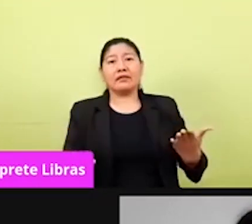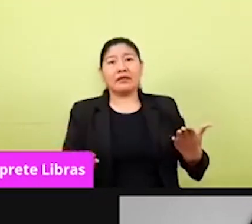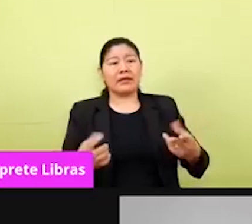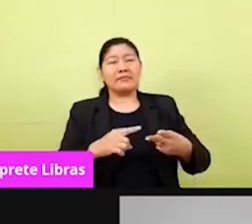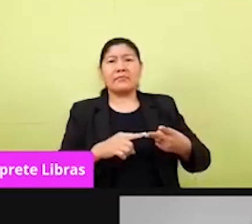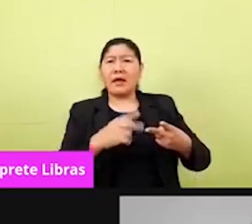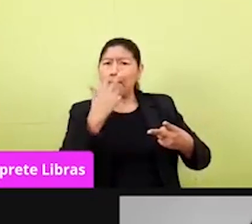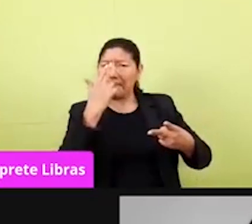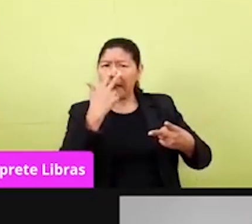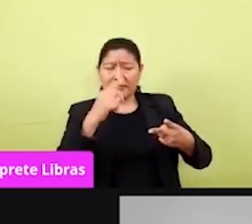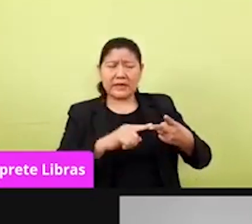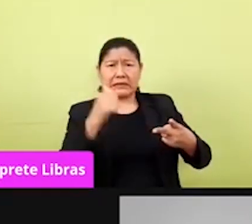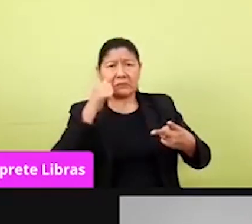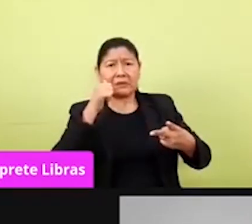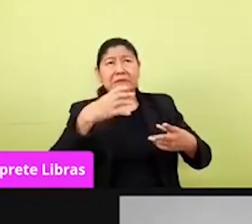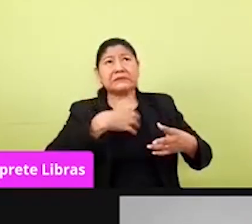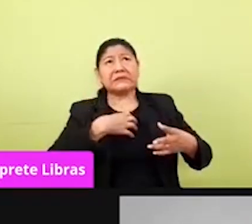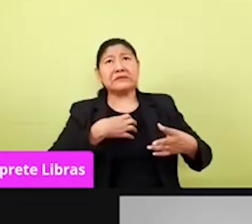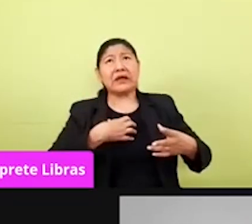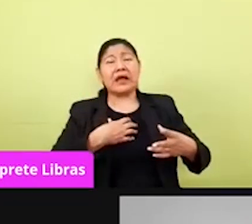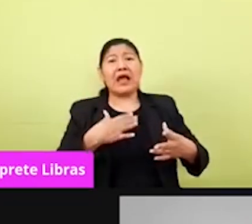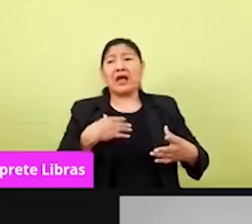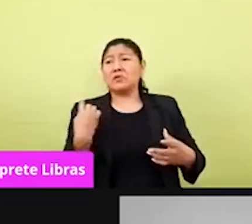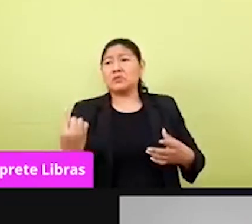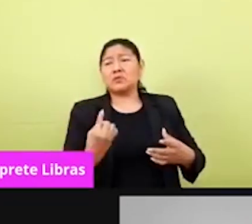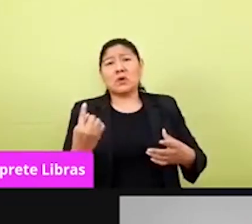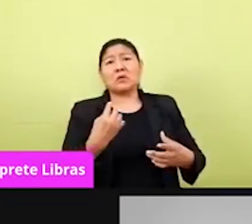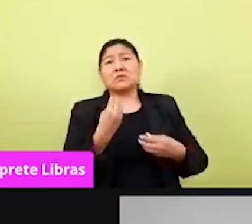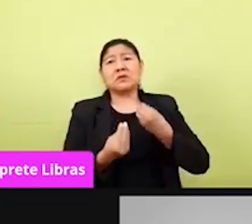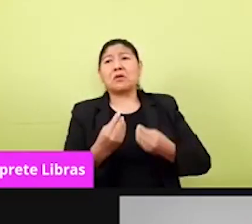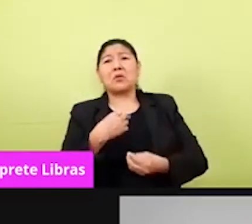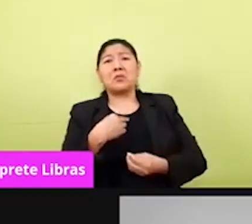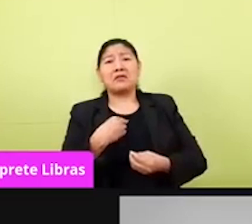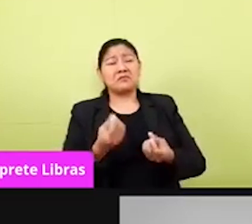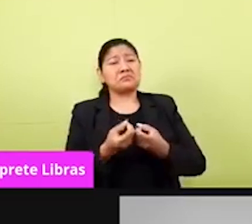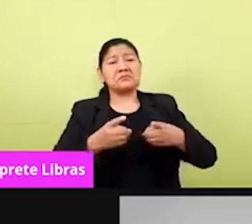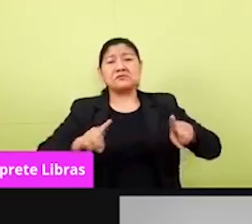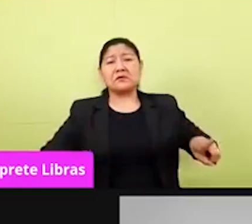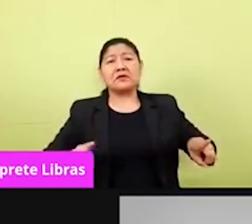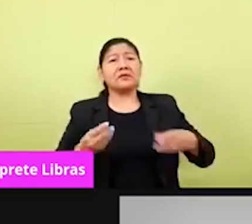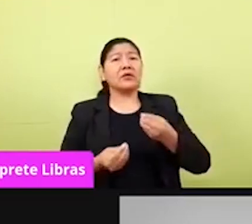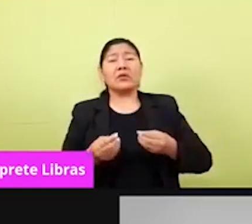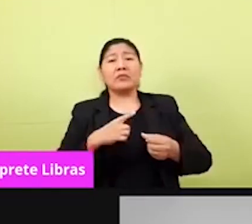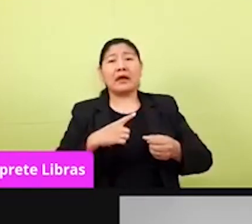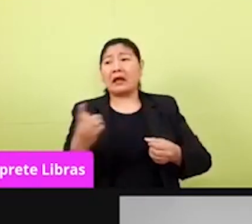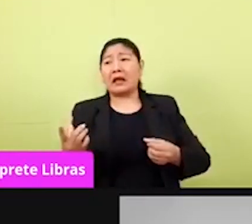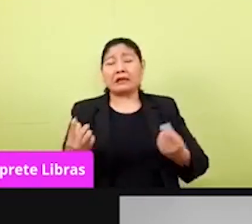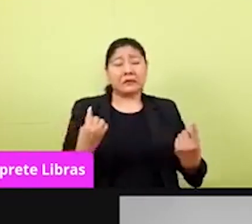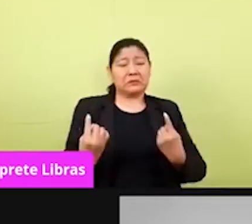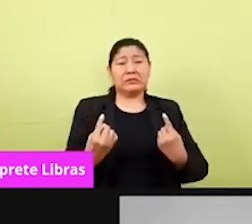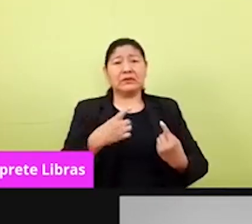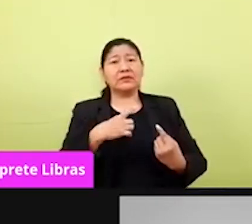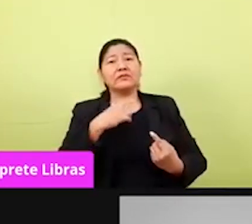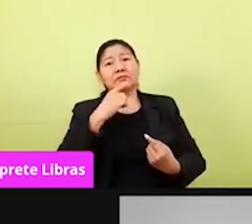mais ela vai encontrar outra pessoa para amar, ou que nunca mais ninguém vai gostar dela, inclusive o agressor constrói isso